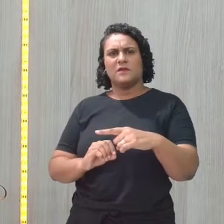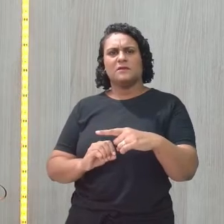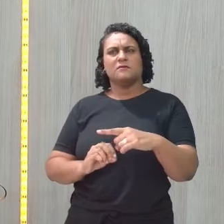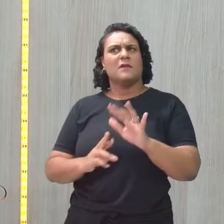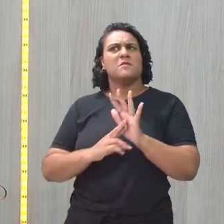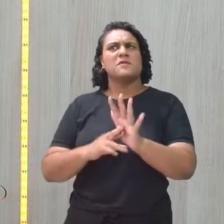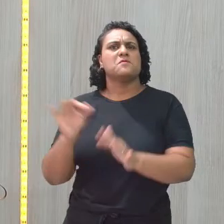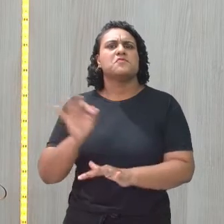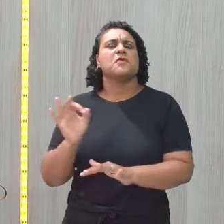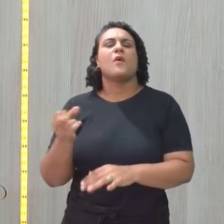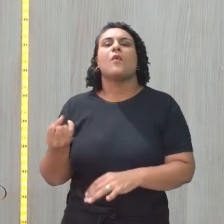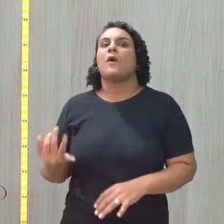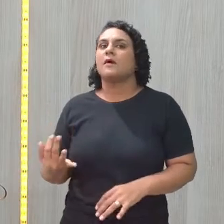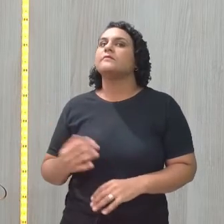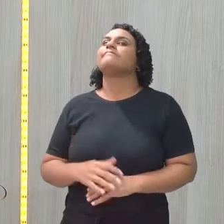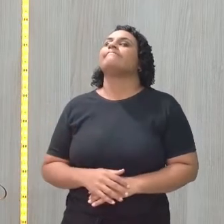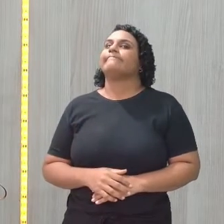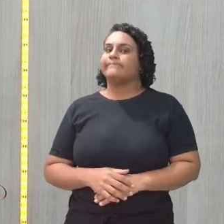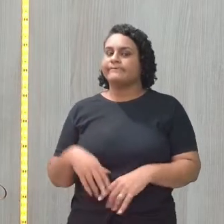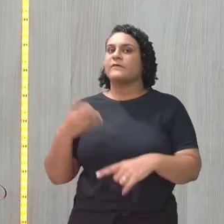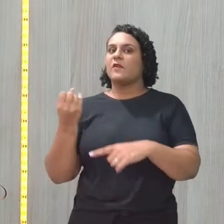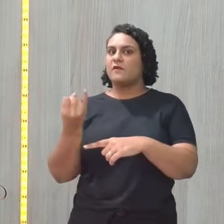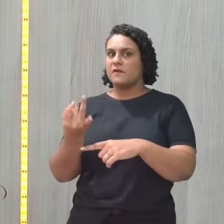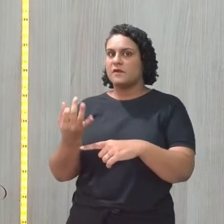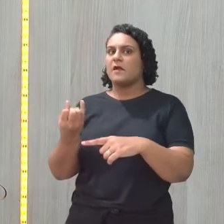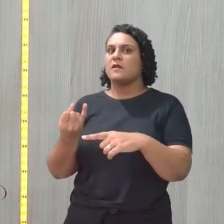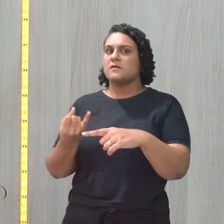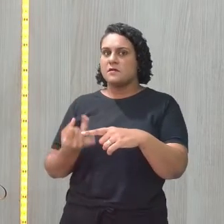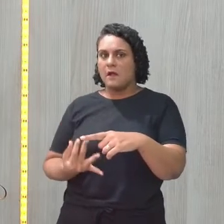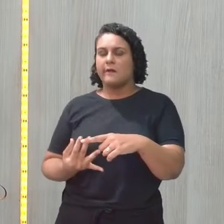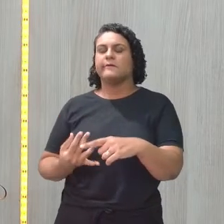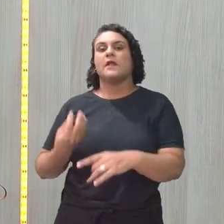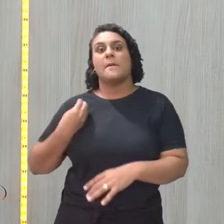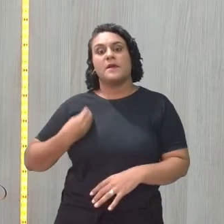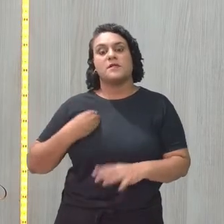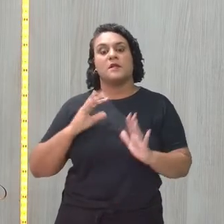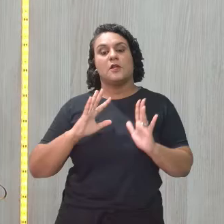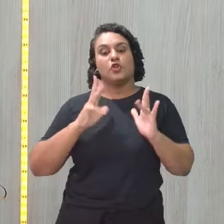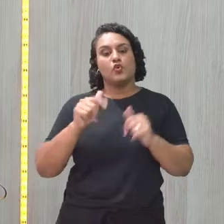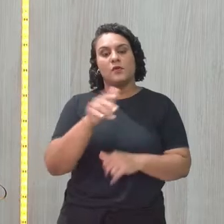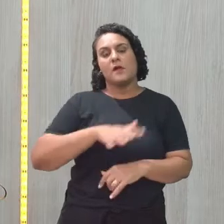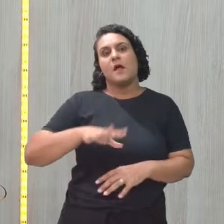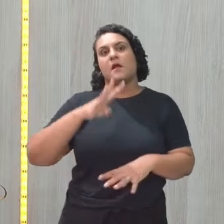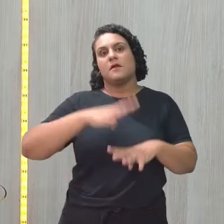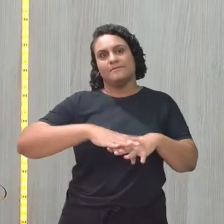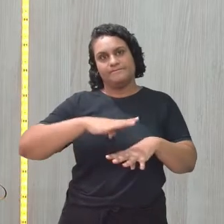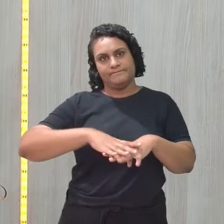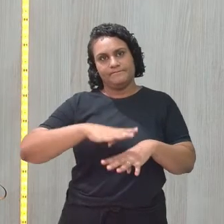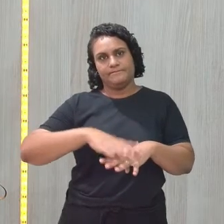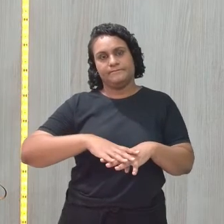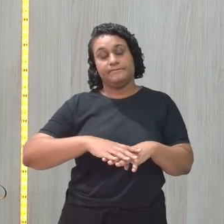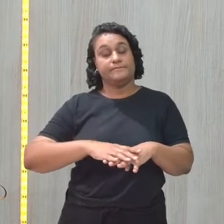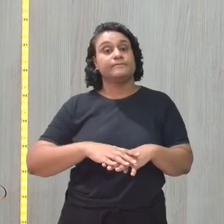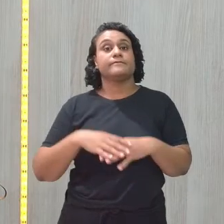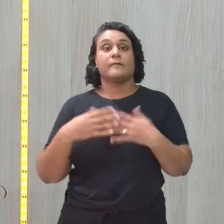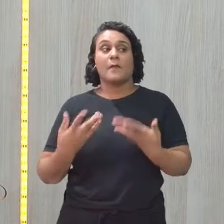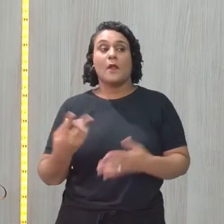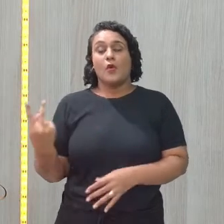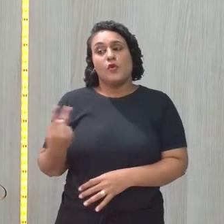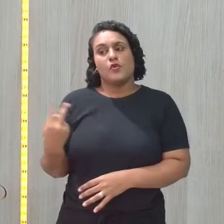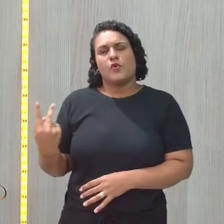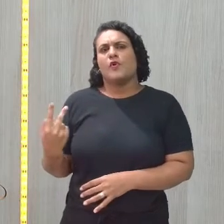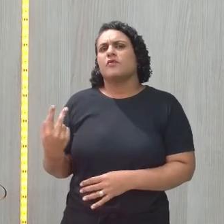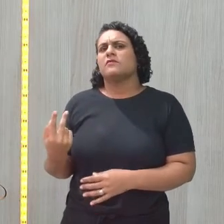você observa que a fração ela vai caminhando por áreas da matemática e que é importante, nós diríamos aqui, né, que é muito